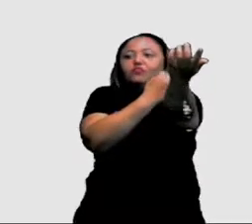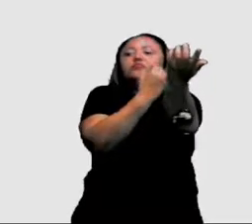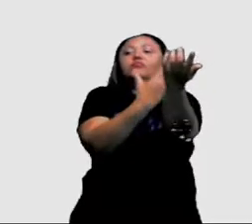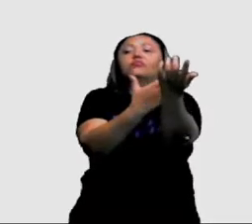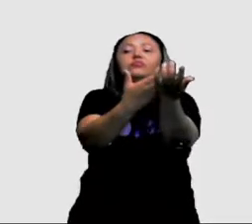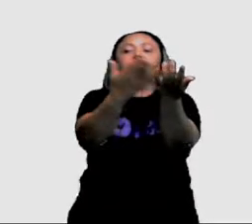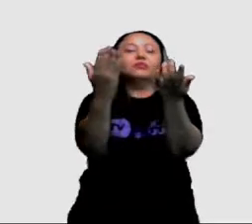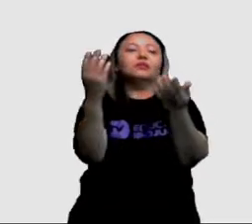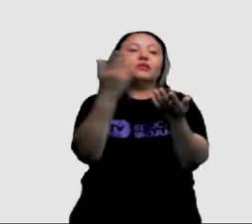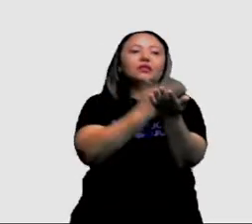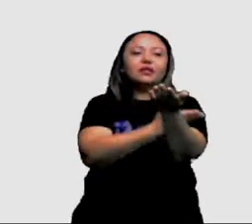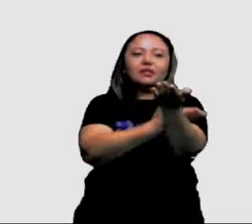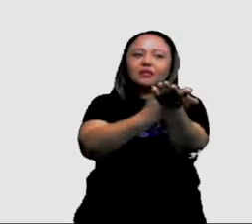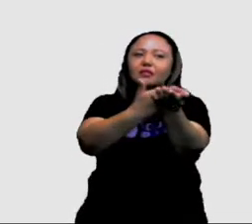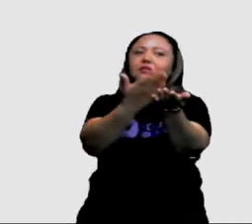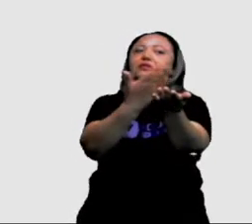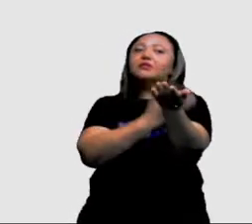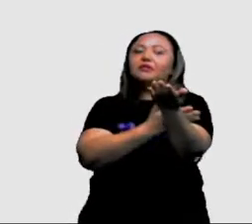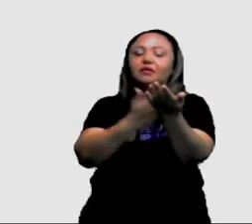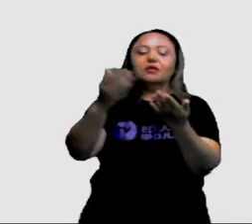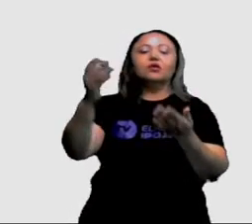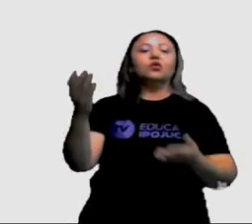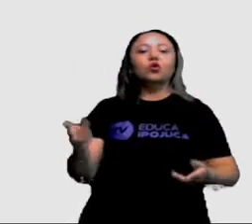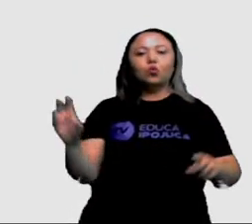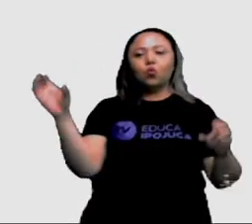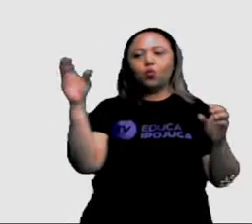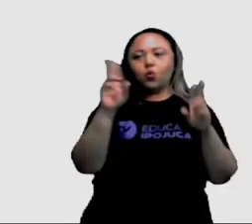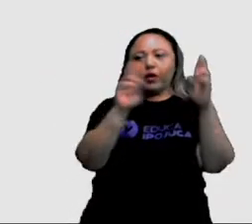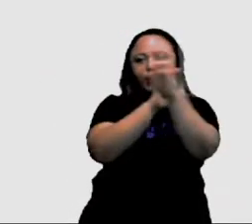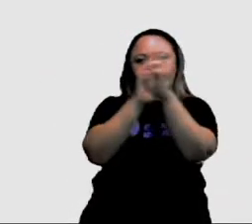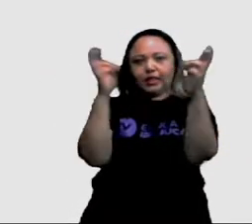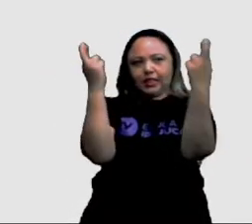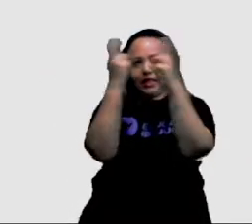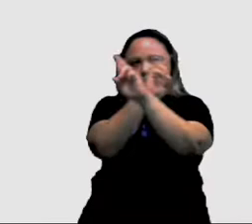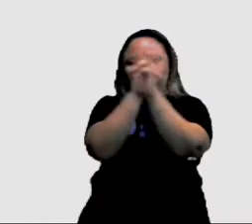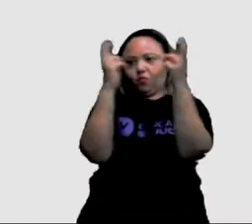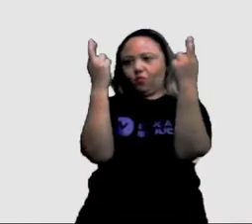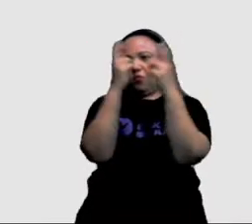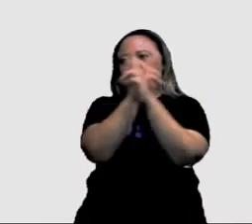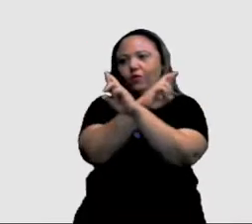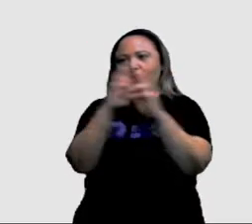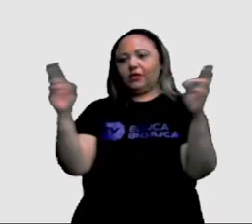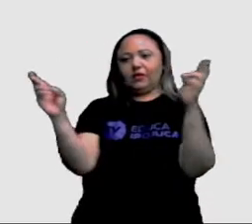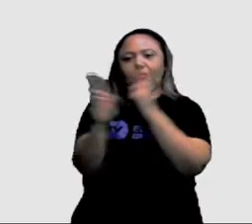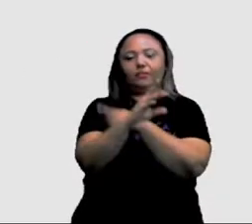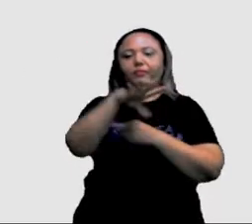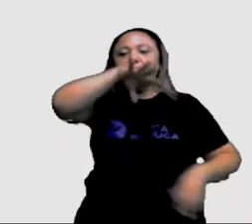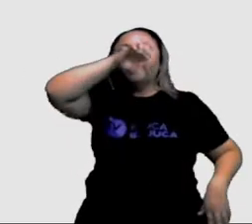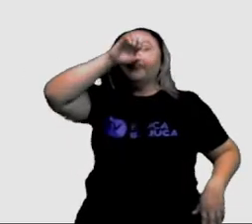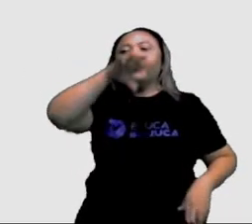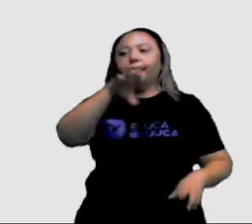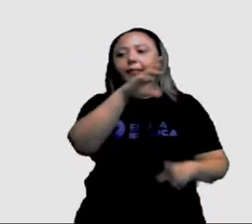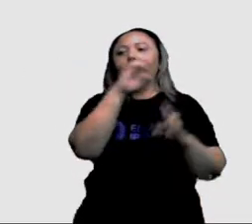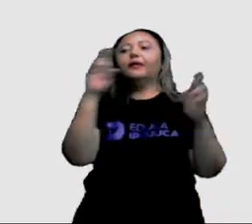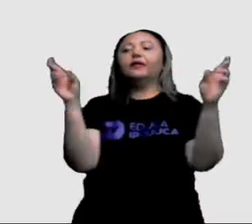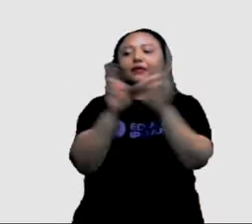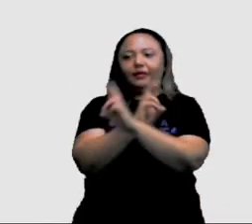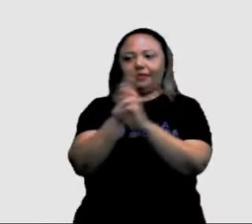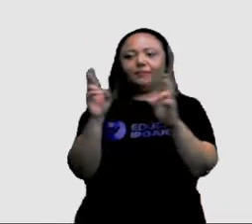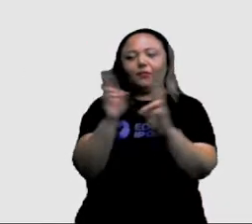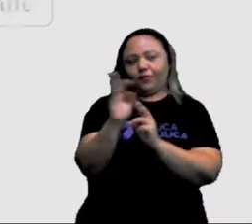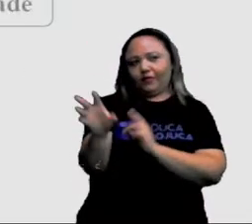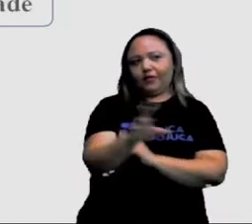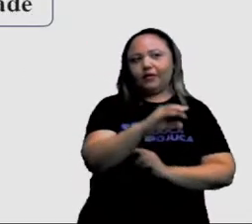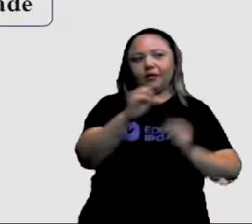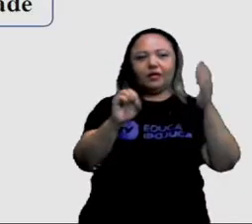coordenação física, o ritmo, né? Praticamente todas as atividades que a gente faz traz um ritmo, é ritmada,